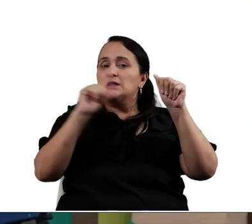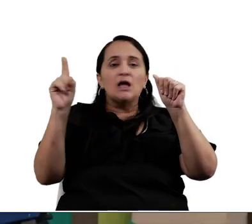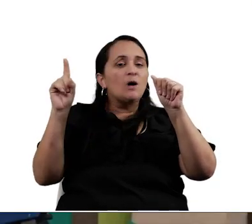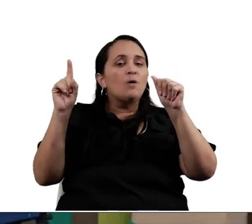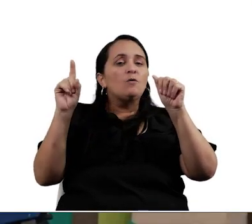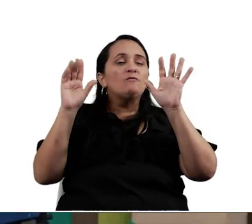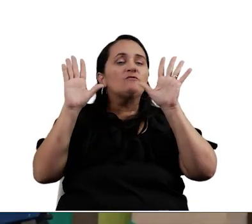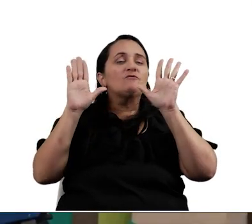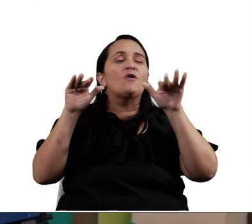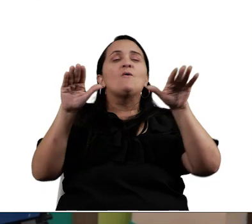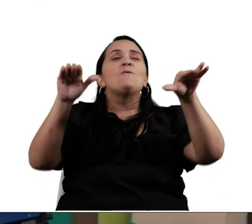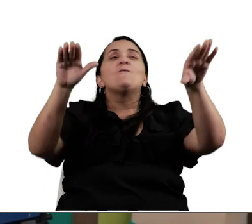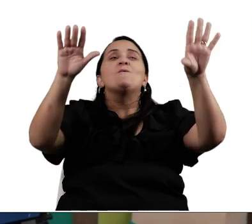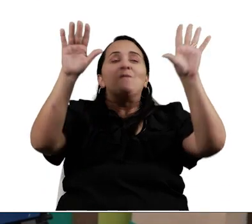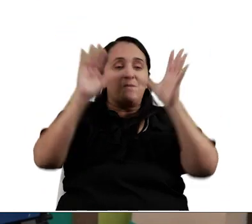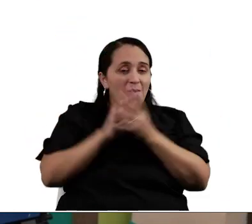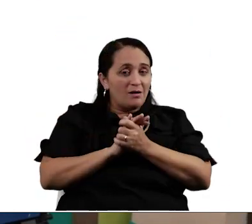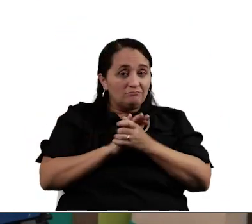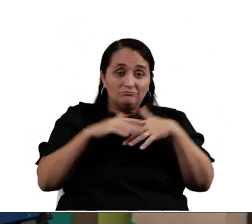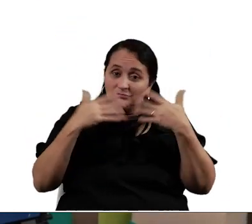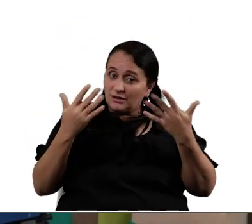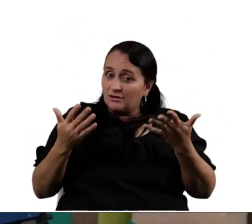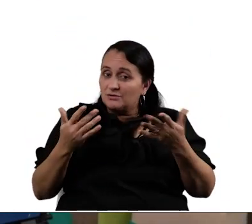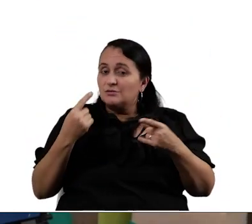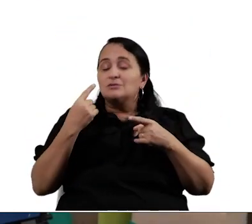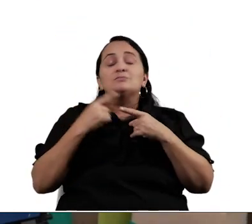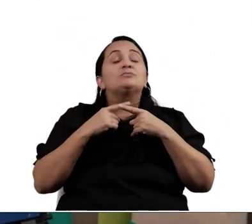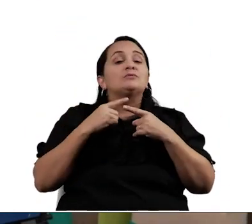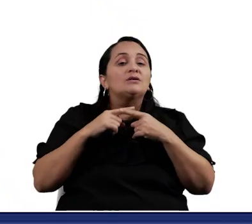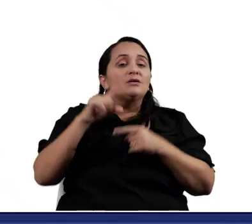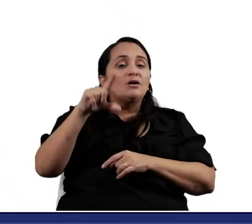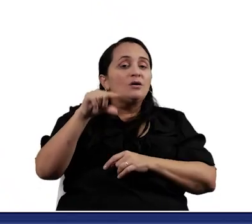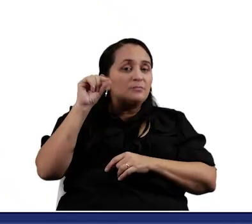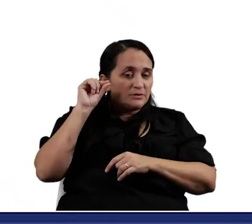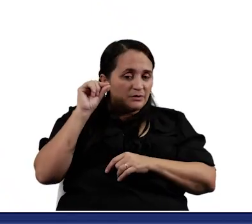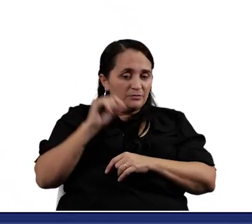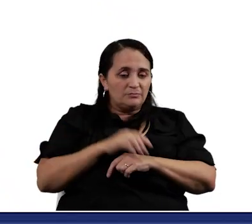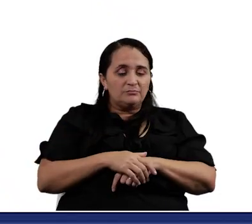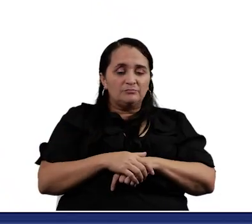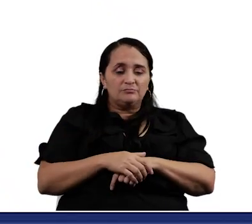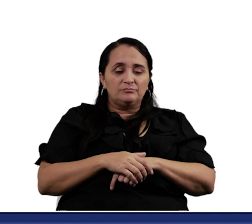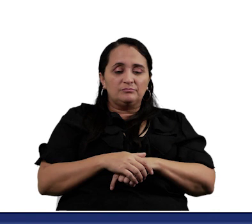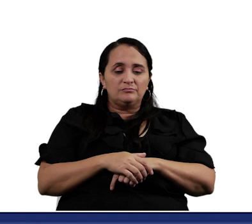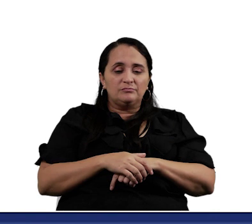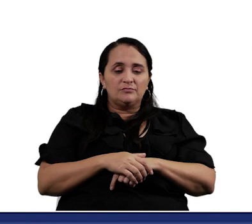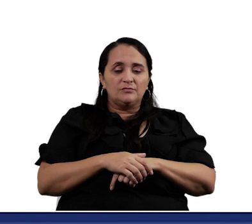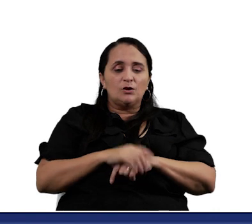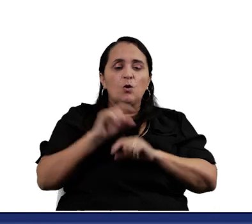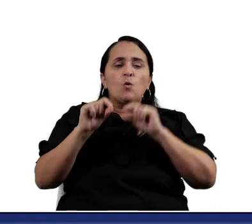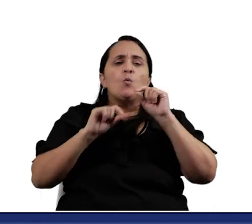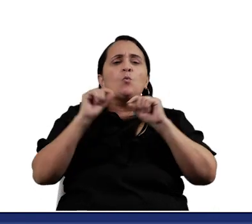voa. E por que ter essa ambição? Vamos ver agora. Olha, o que as